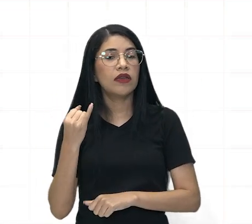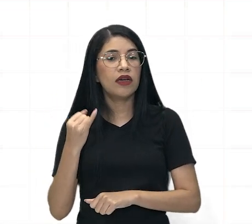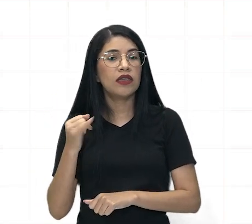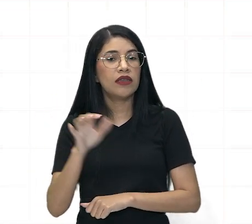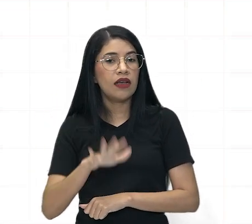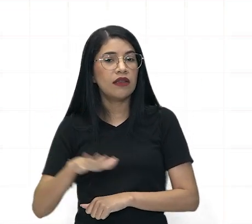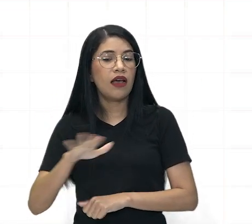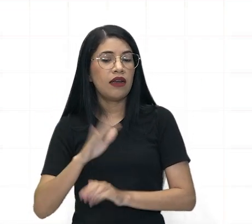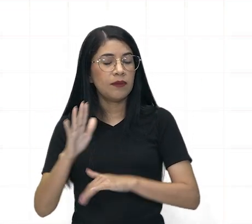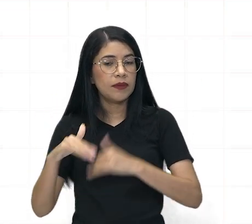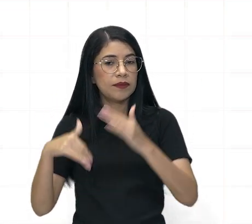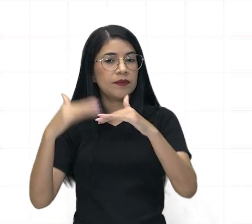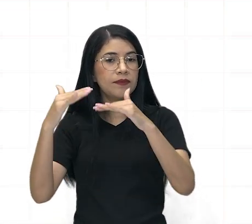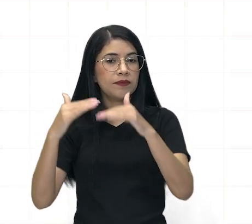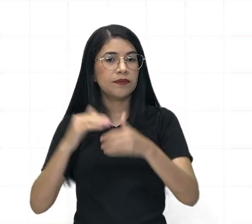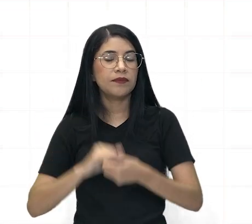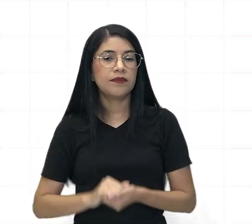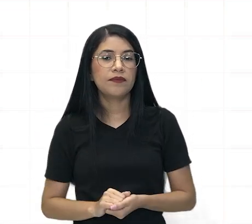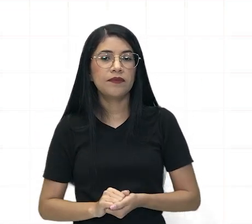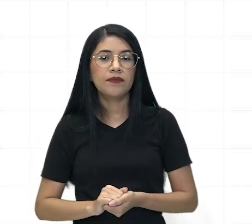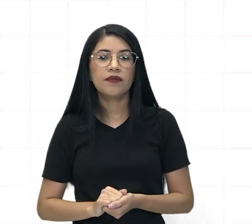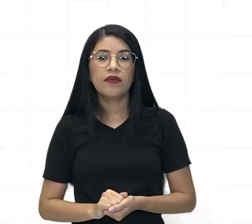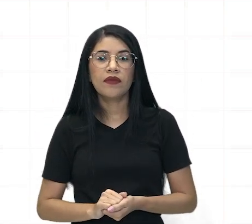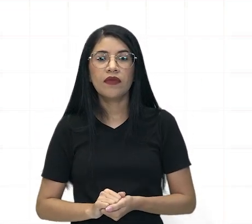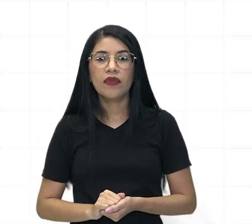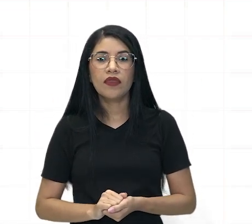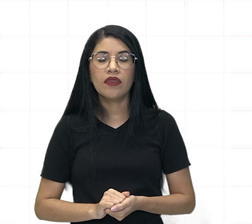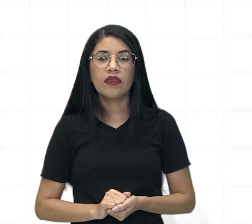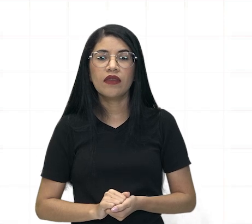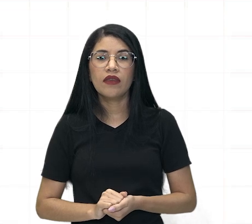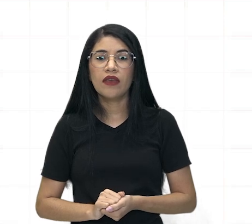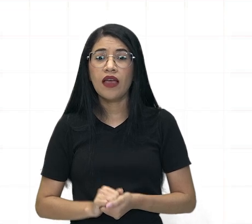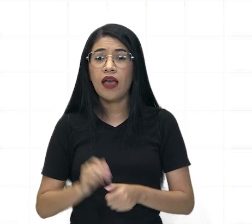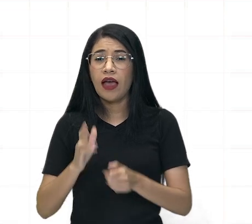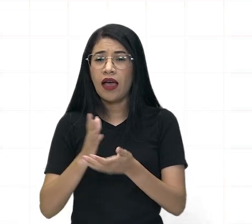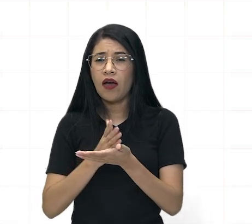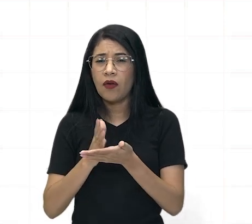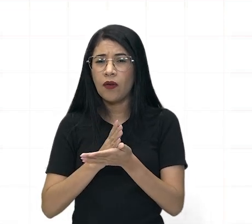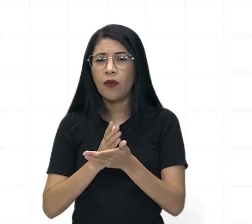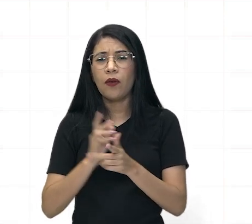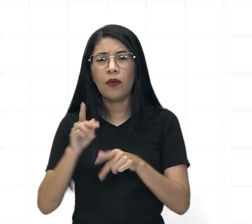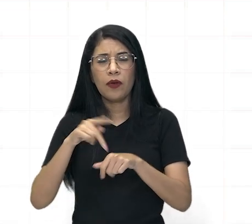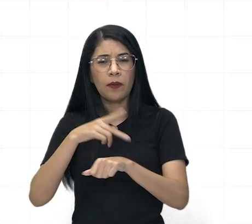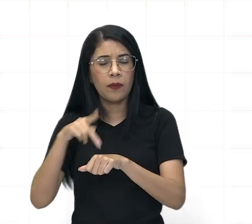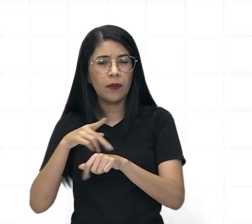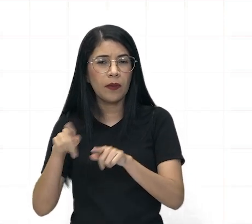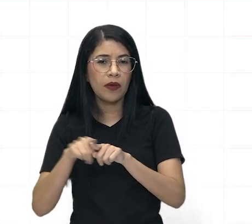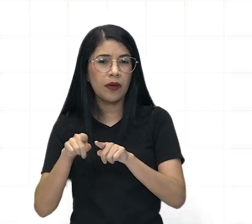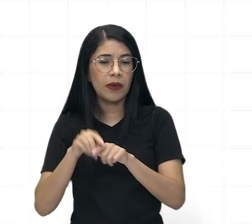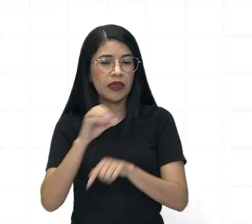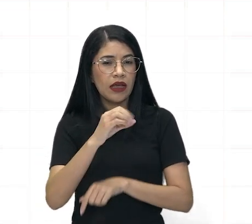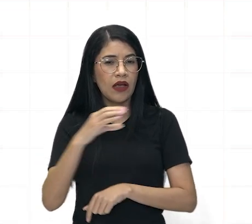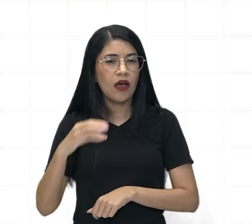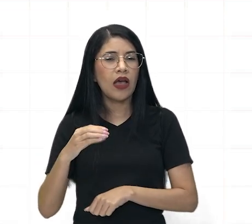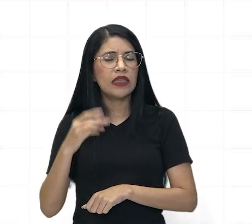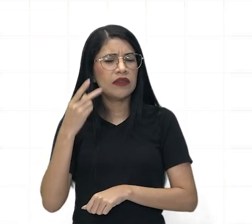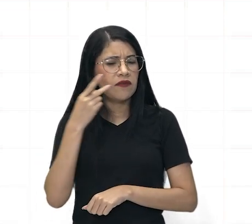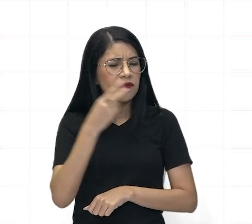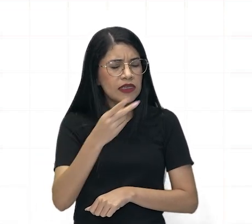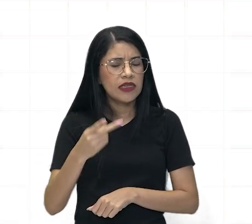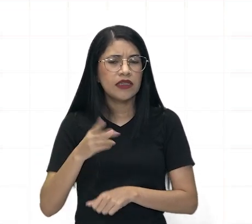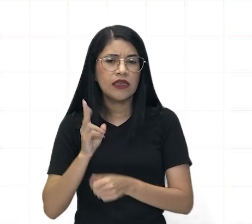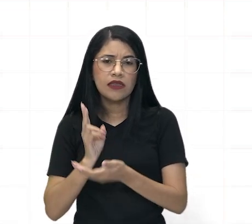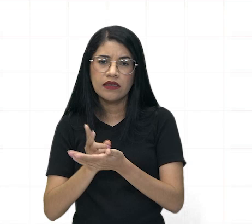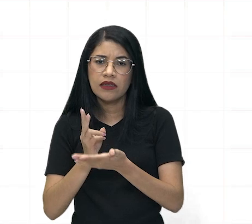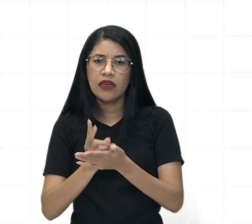no desenvolvimento daquela região, né? Muitos países ali da Oceania são muito visitados, muito